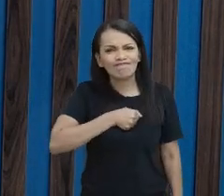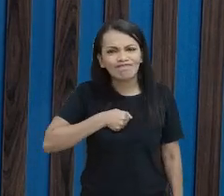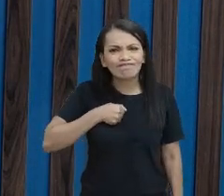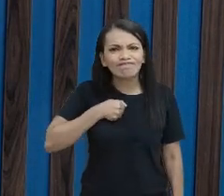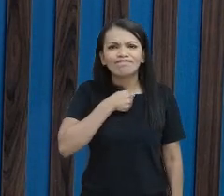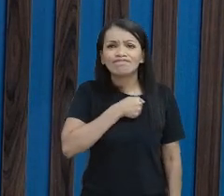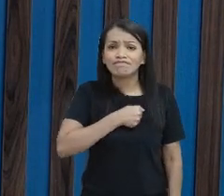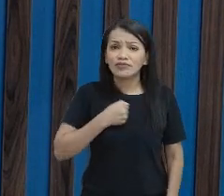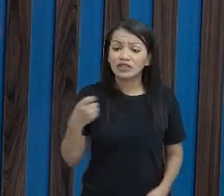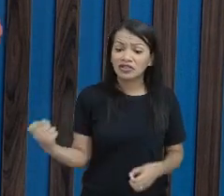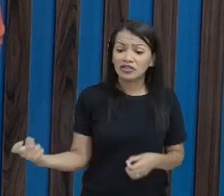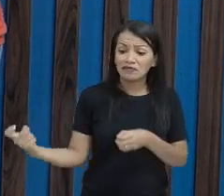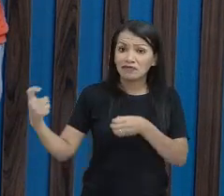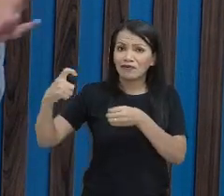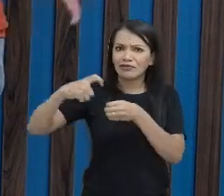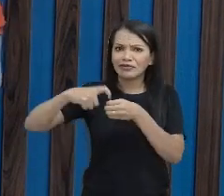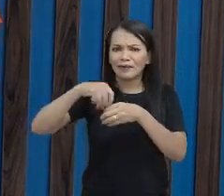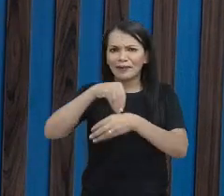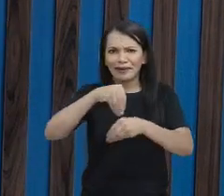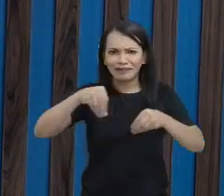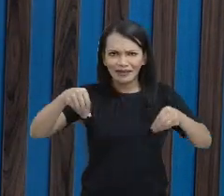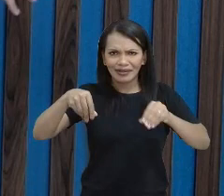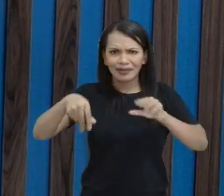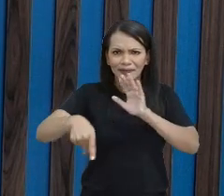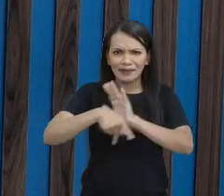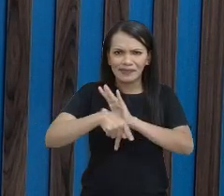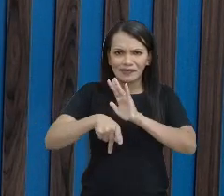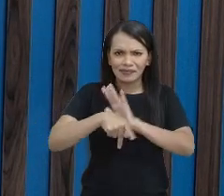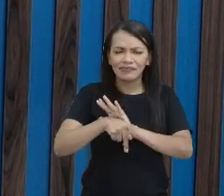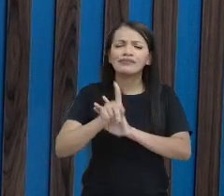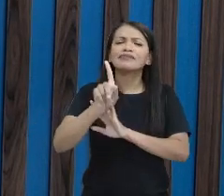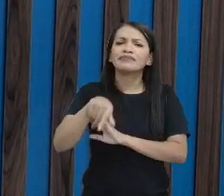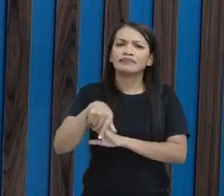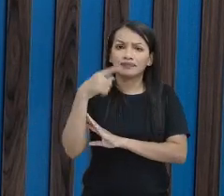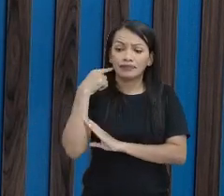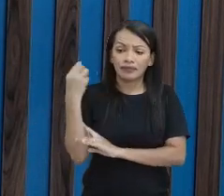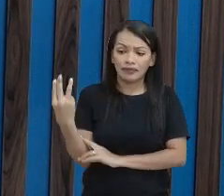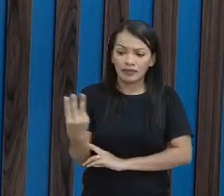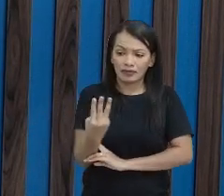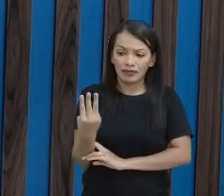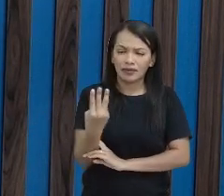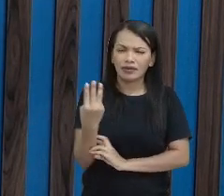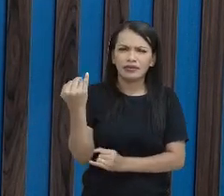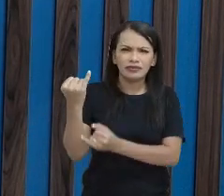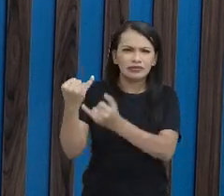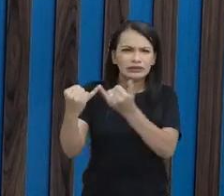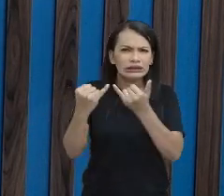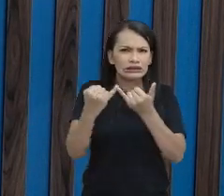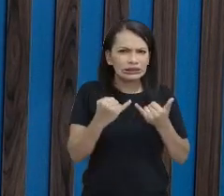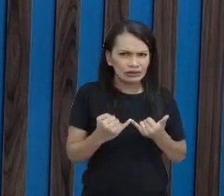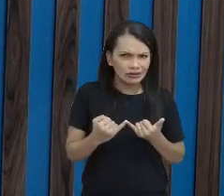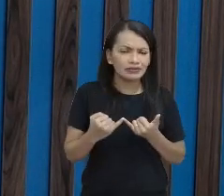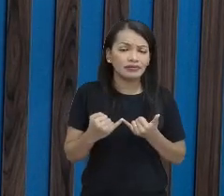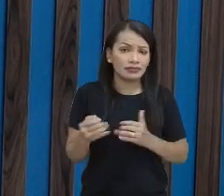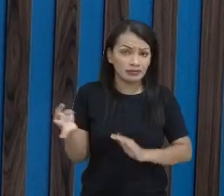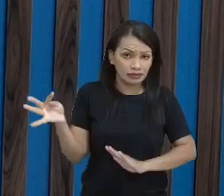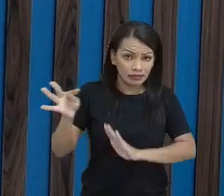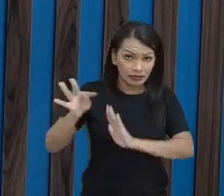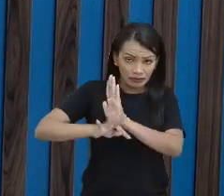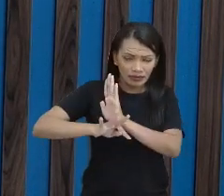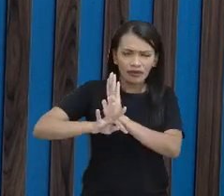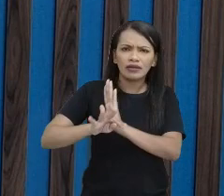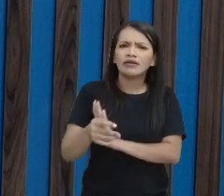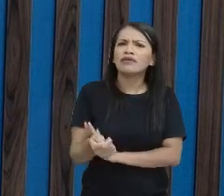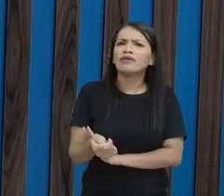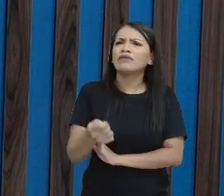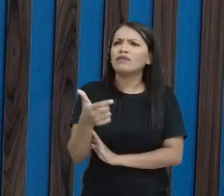de regresso. E aí a gente pode dizer que há uma semelhança, né? A gente pode perceber que há uma semelhança entre os textos. É quase